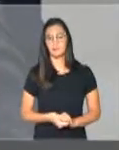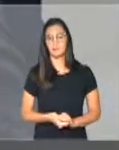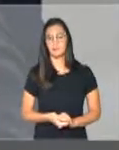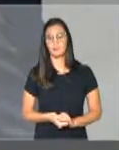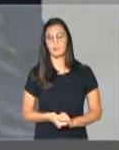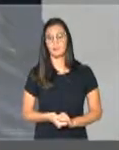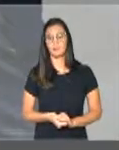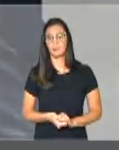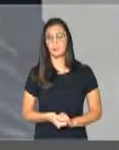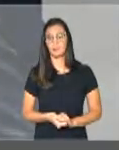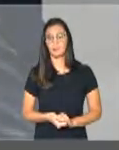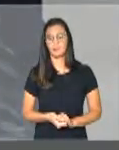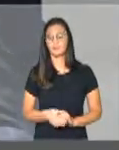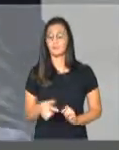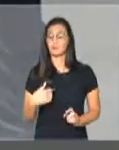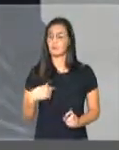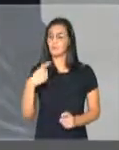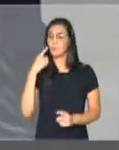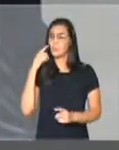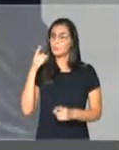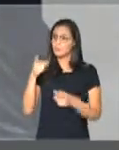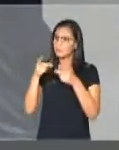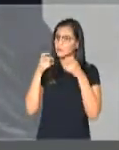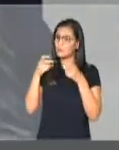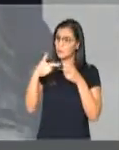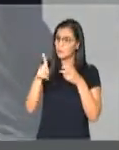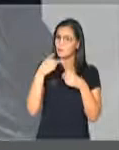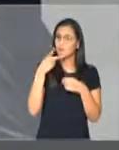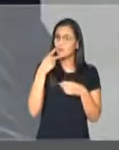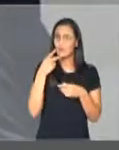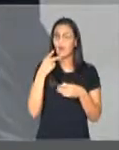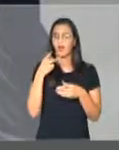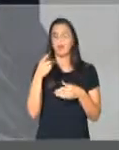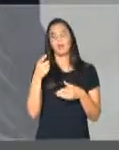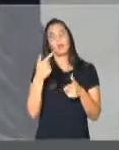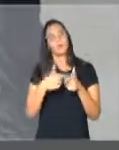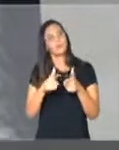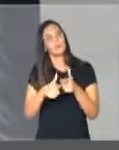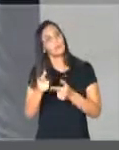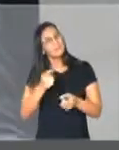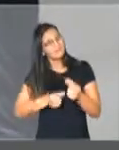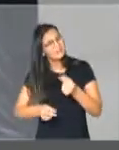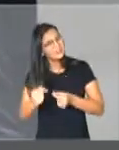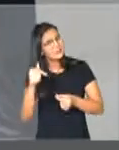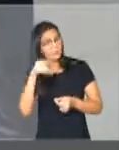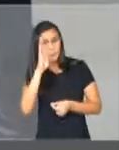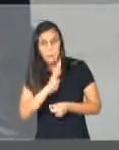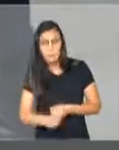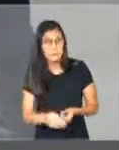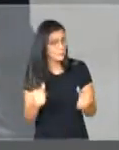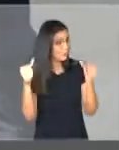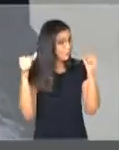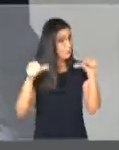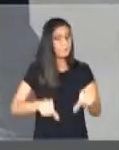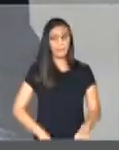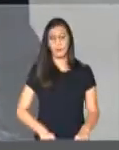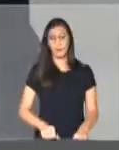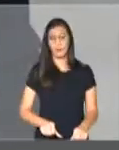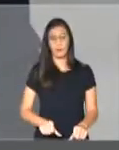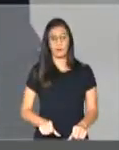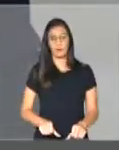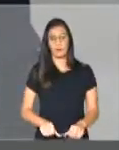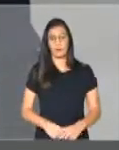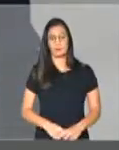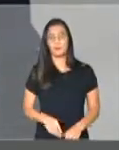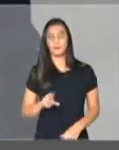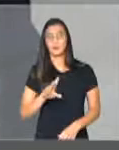objetivamente, deixar de considerar, nessa sua fala, a crise econômica, que, na nossa opinião, é das mais dramáticas, colocando